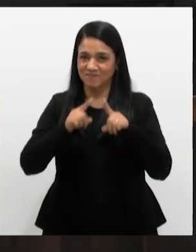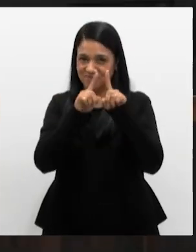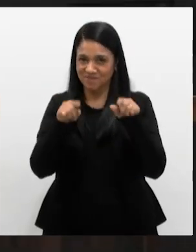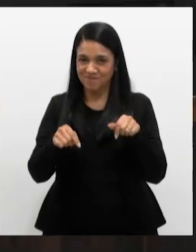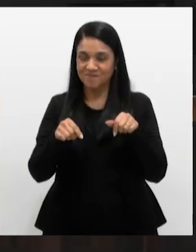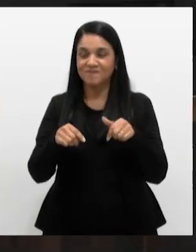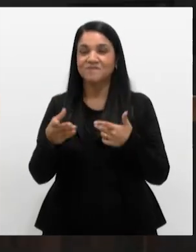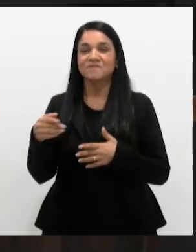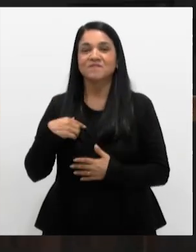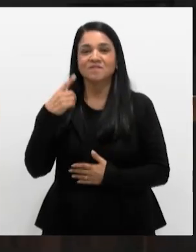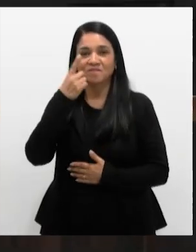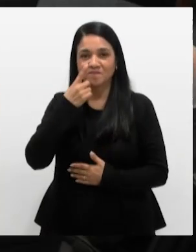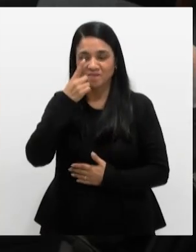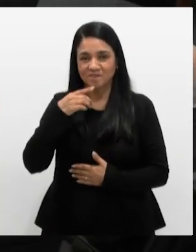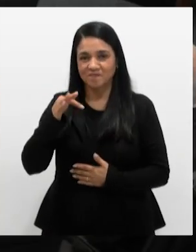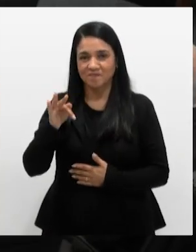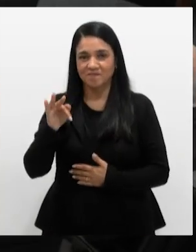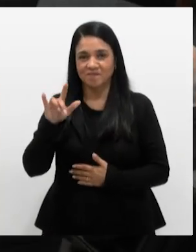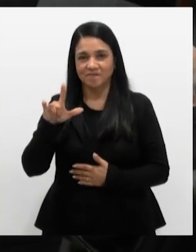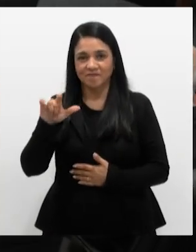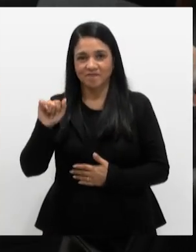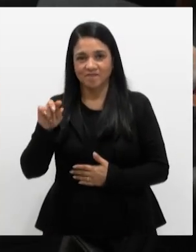Flávio Serafini, por favor.